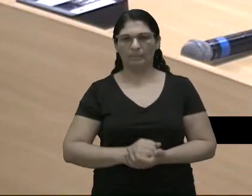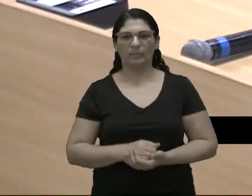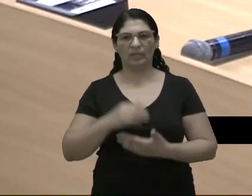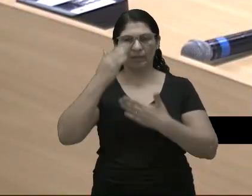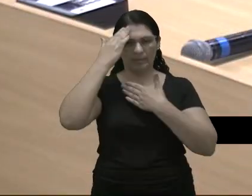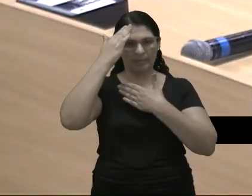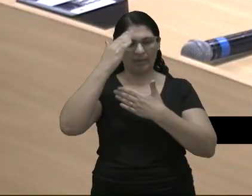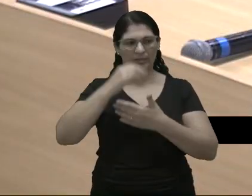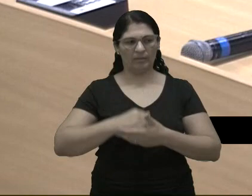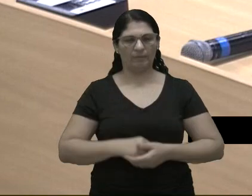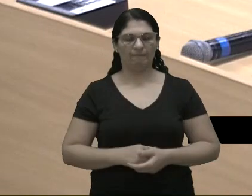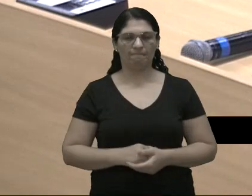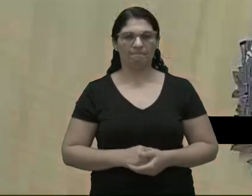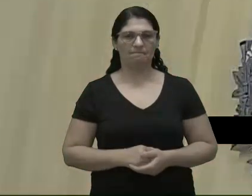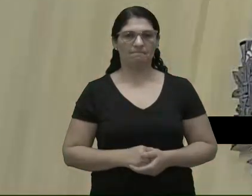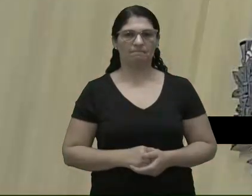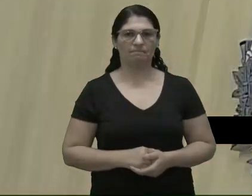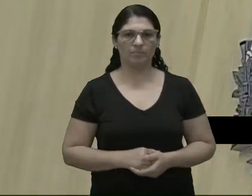Rui?